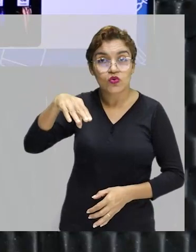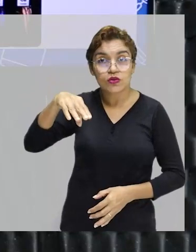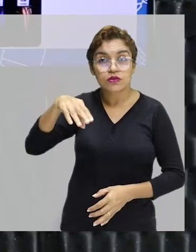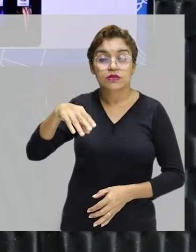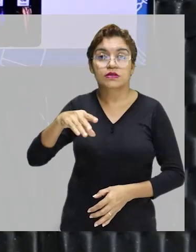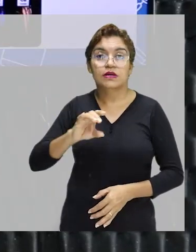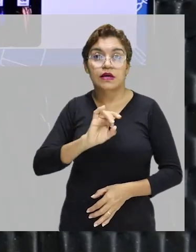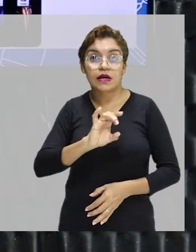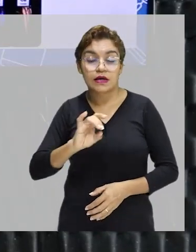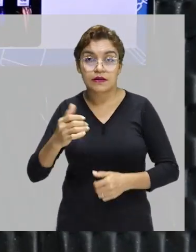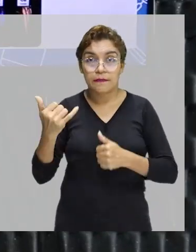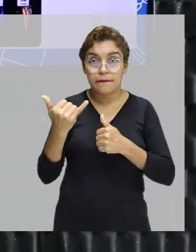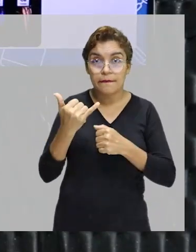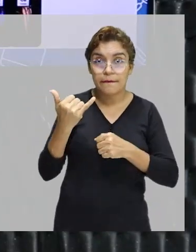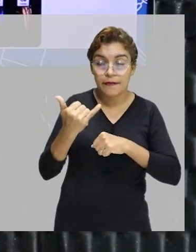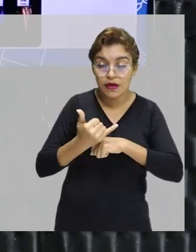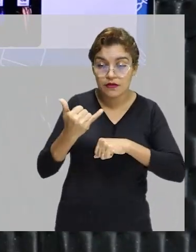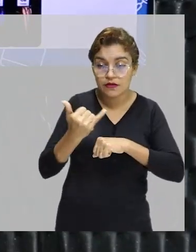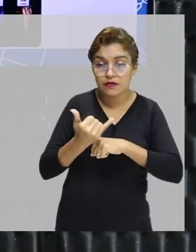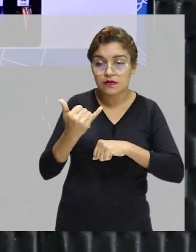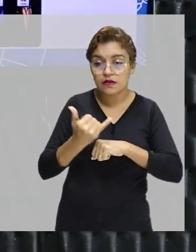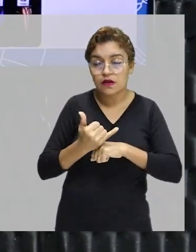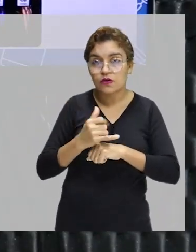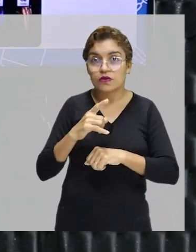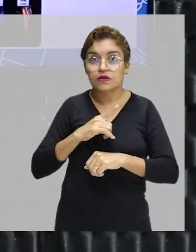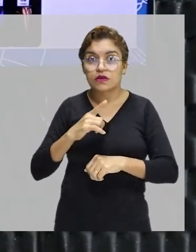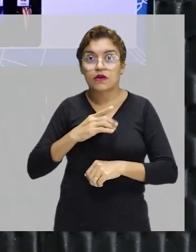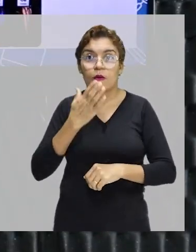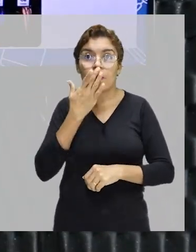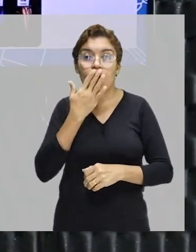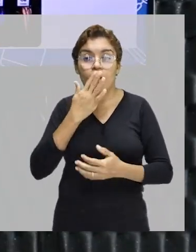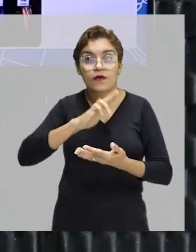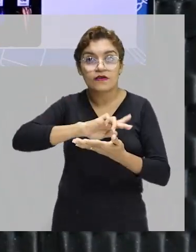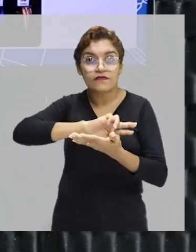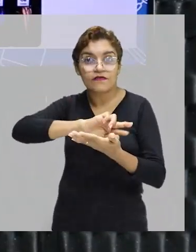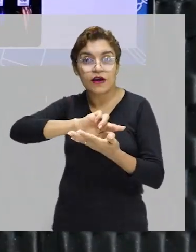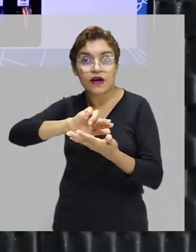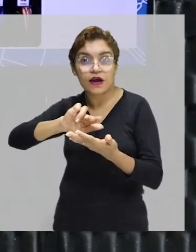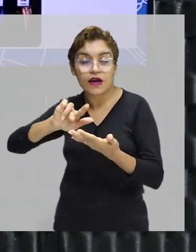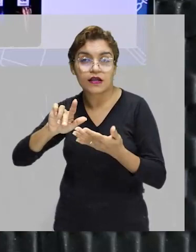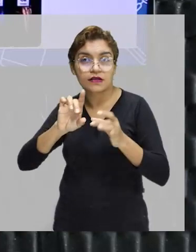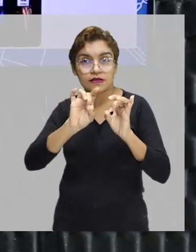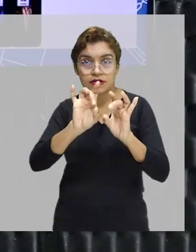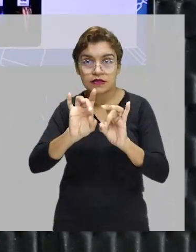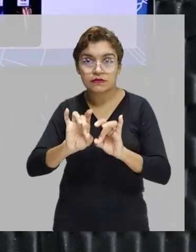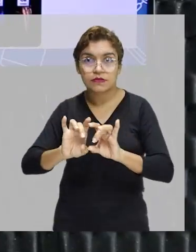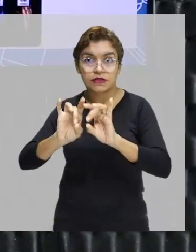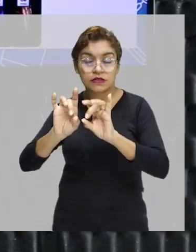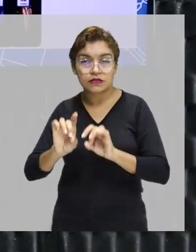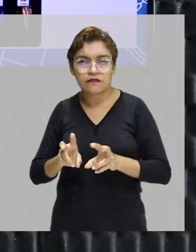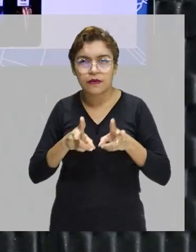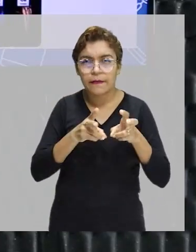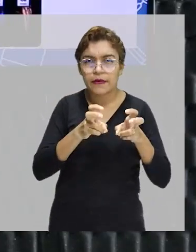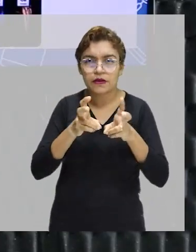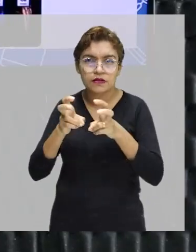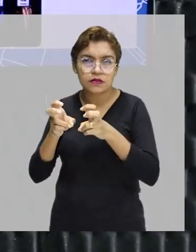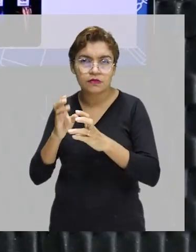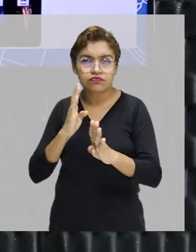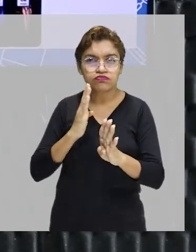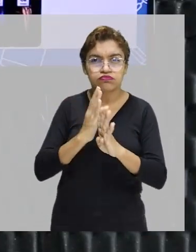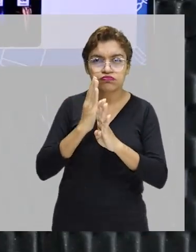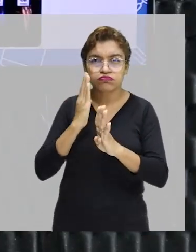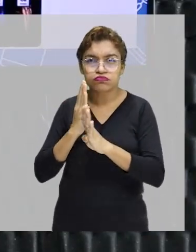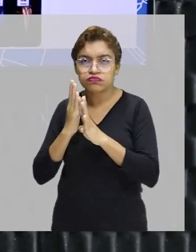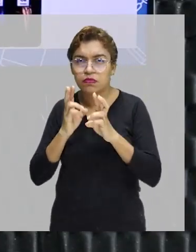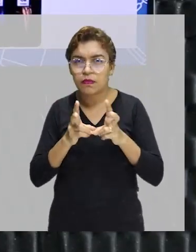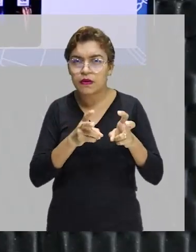em colorações diferentes e específicas, o que nos permite, né,